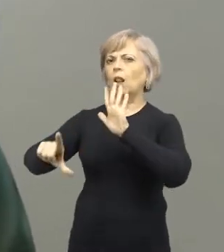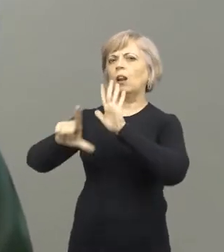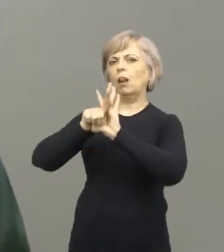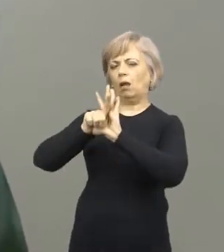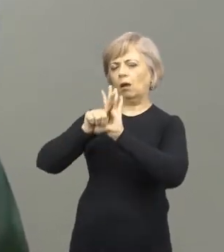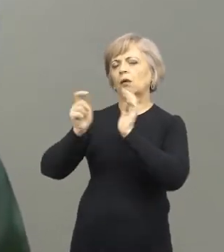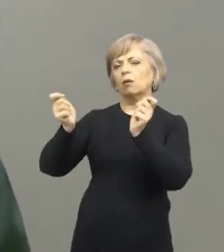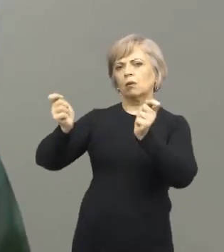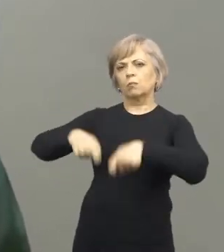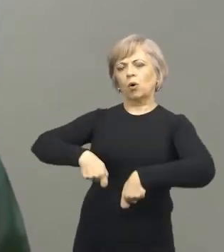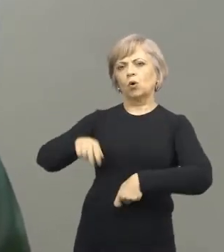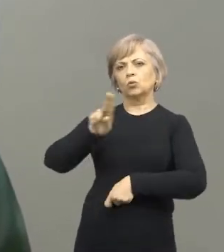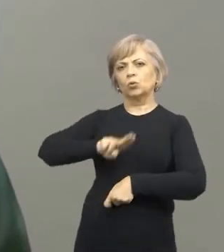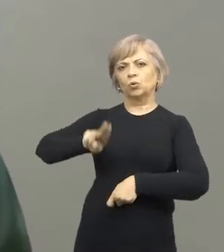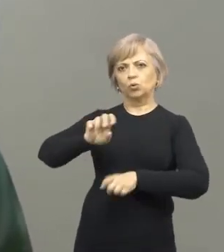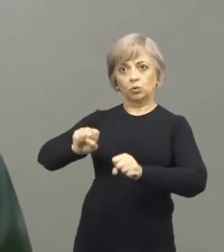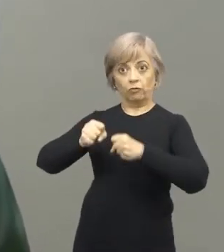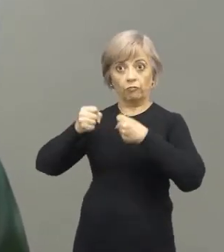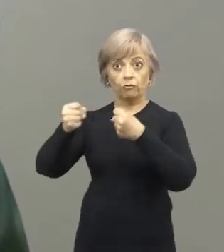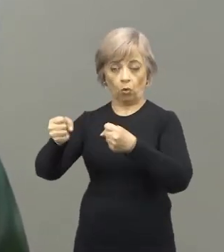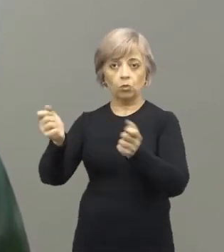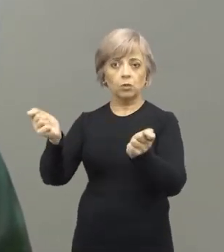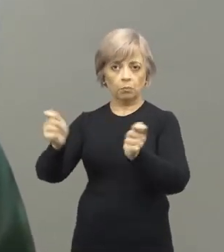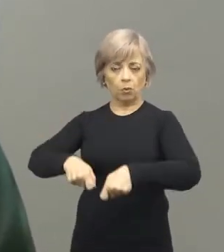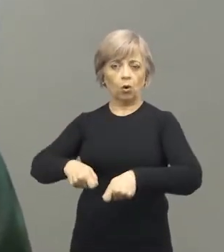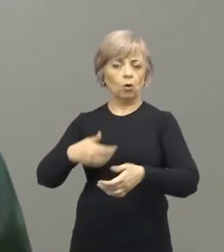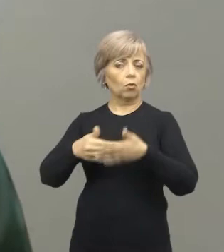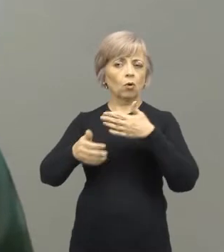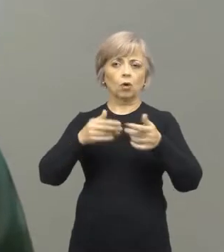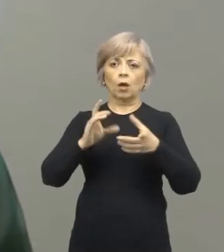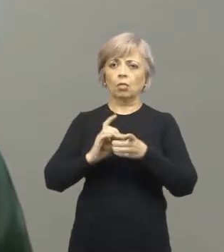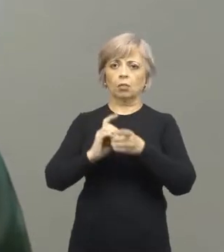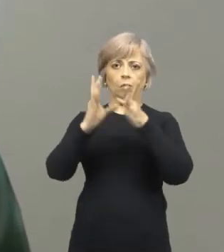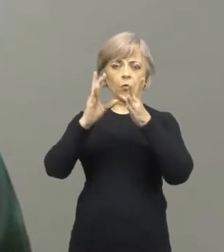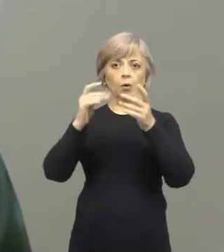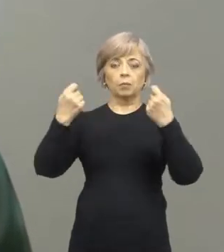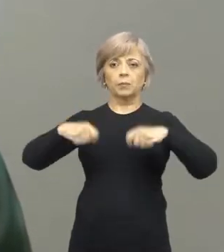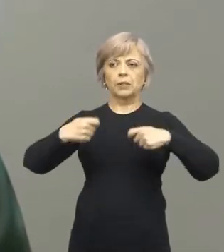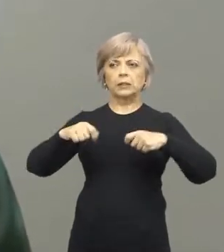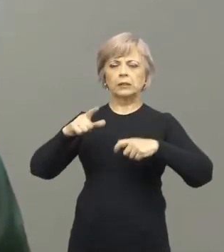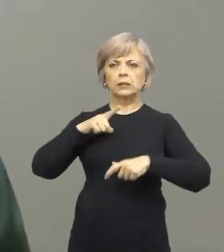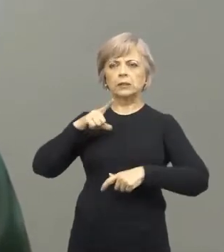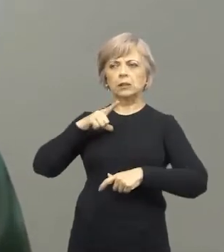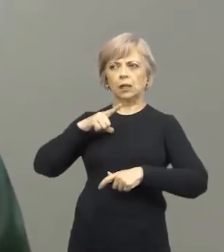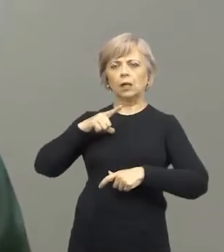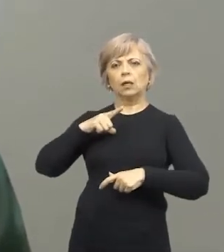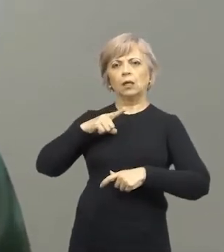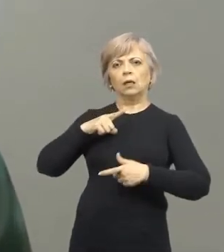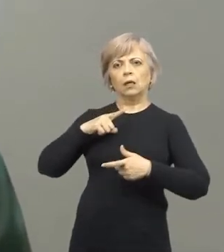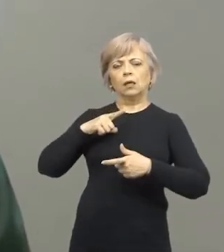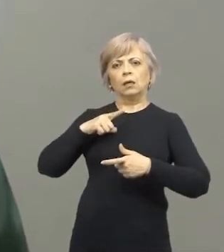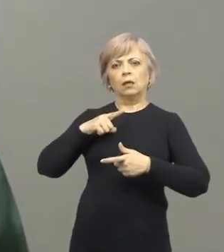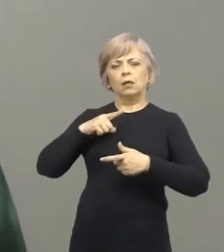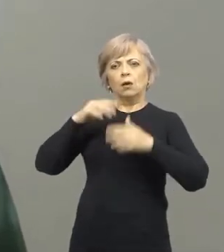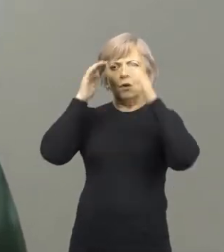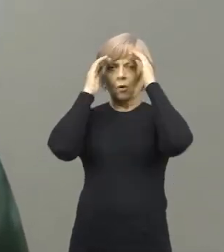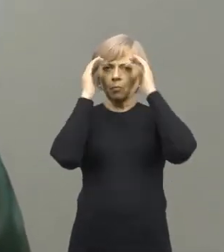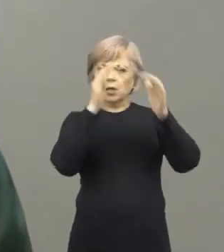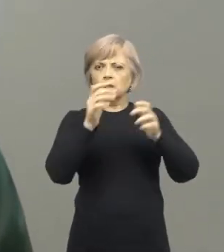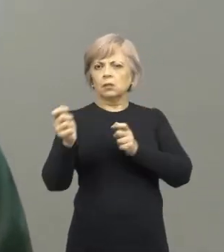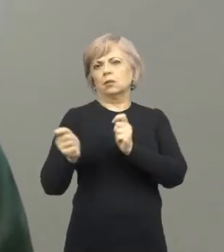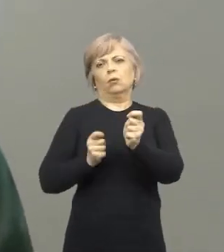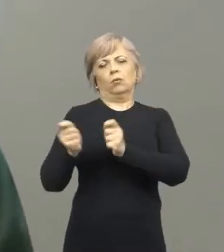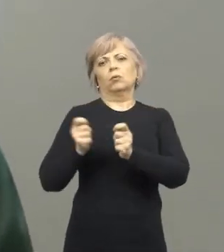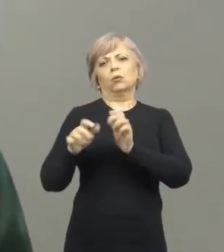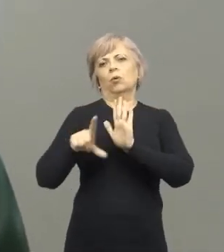a possibilidade do uso da força, em qualquer democracia ela precisa estar sob ela precisa estar sob um crivo de controle.